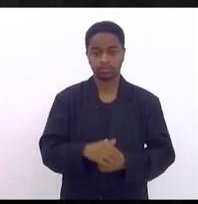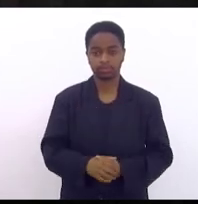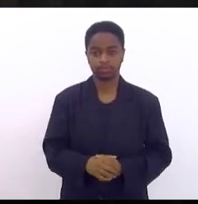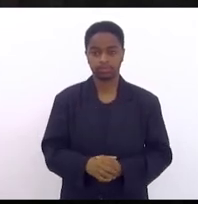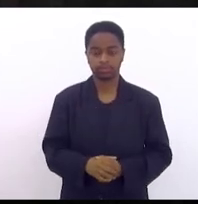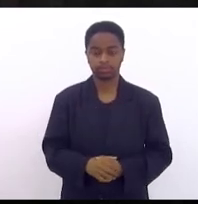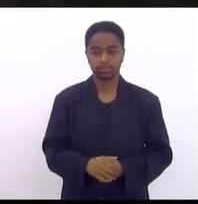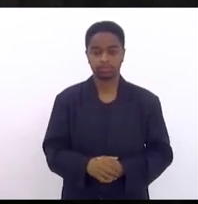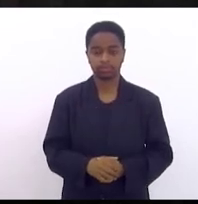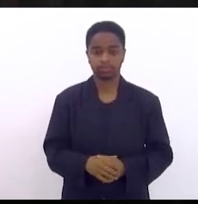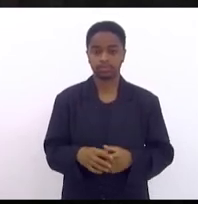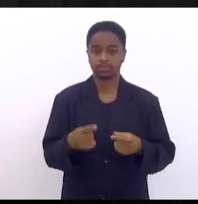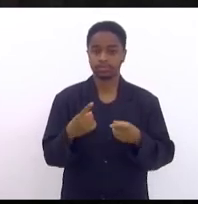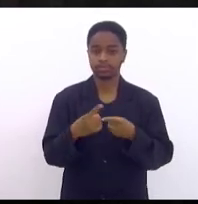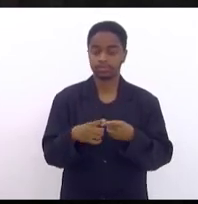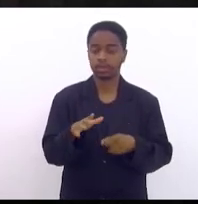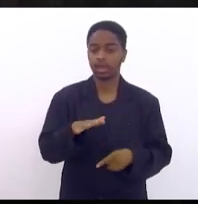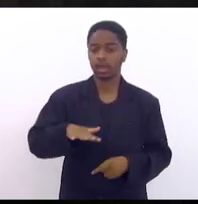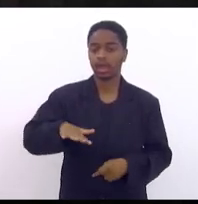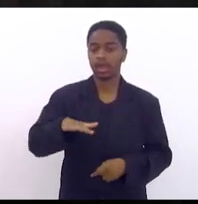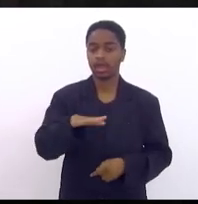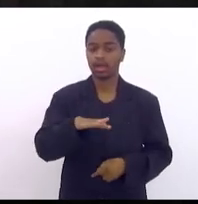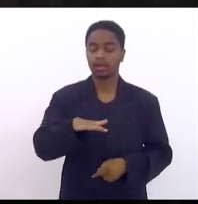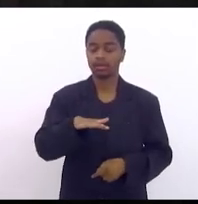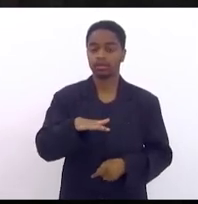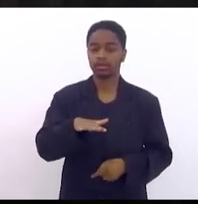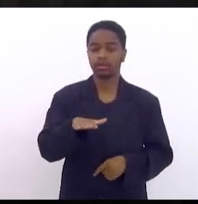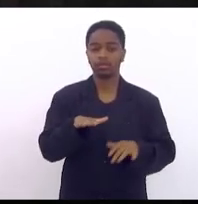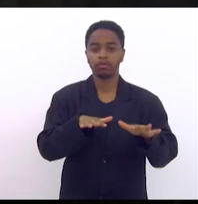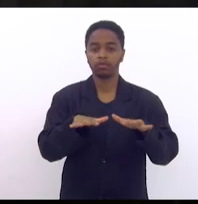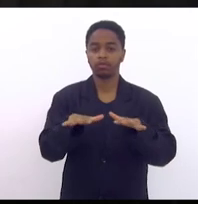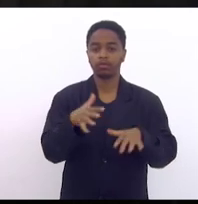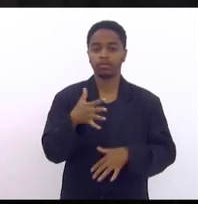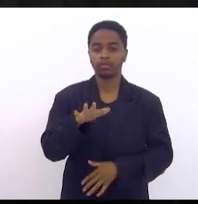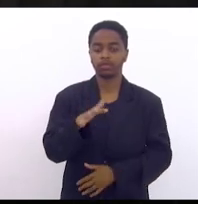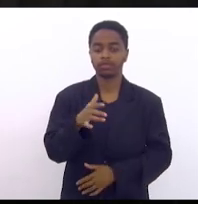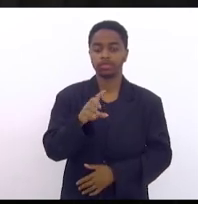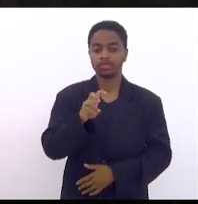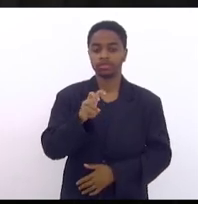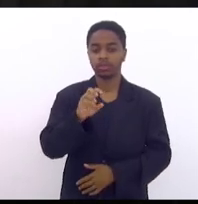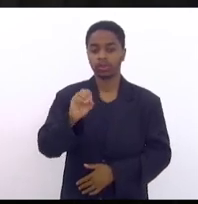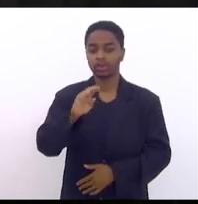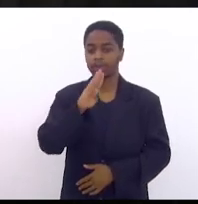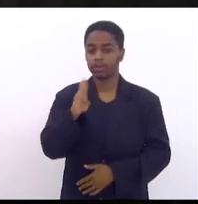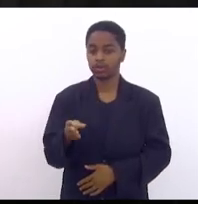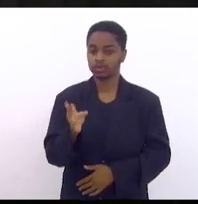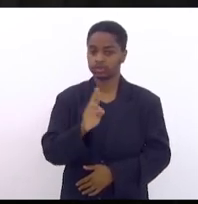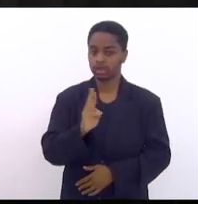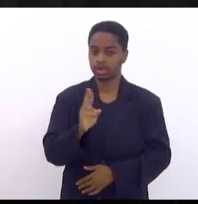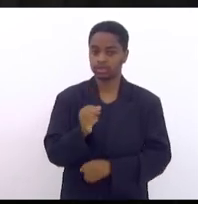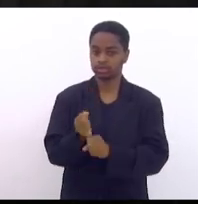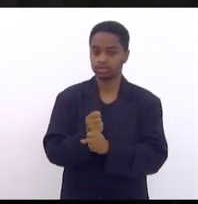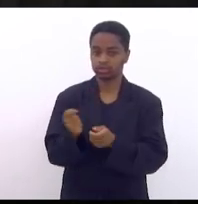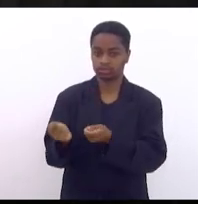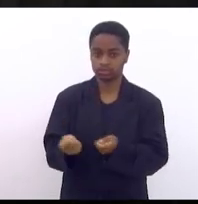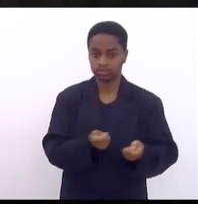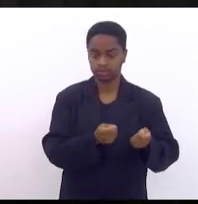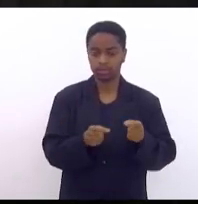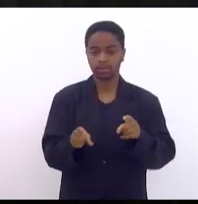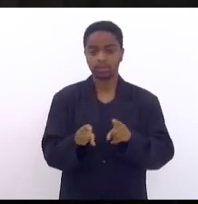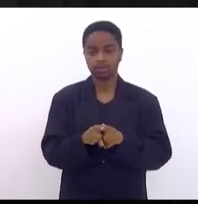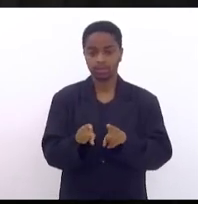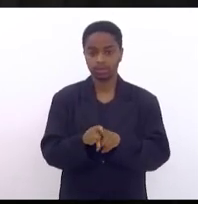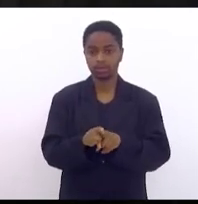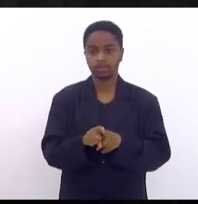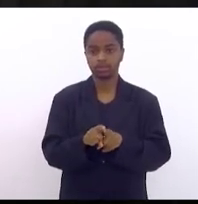Além de ser um mercado que movimenta, em média, 50 bilhões de reais por ano, sustenta